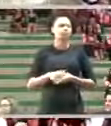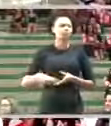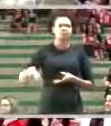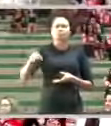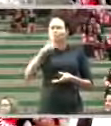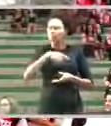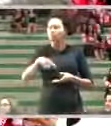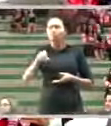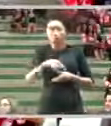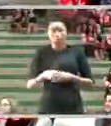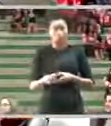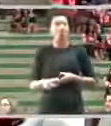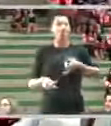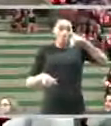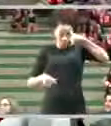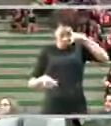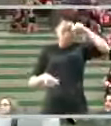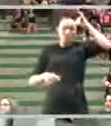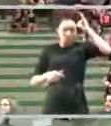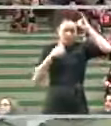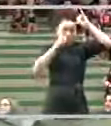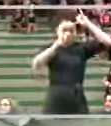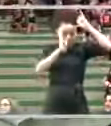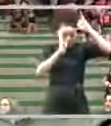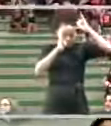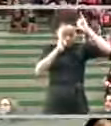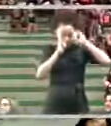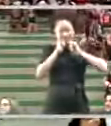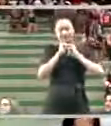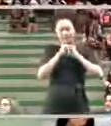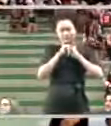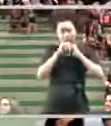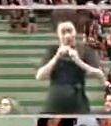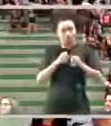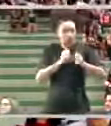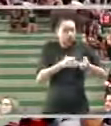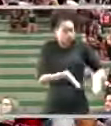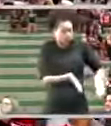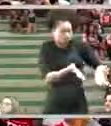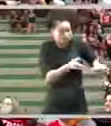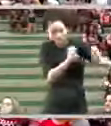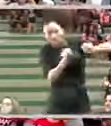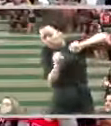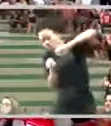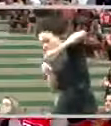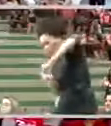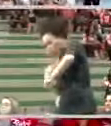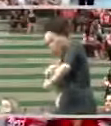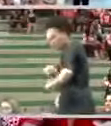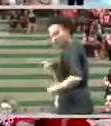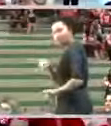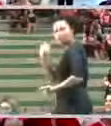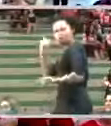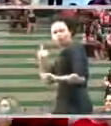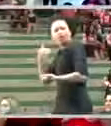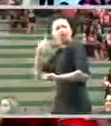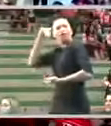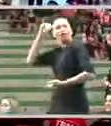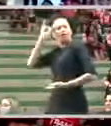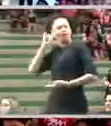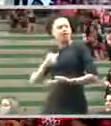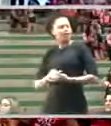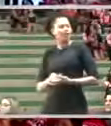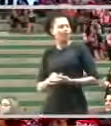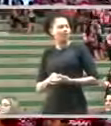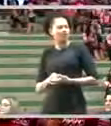A hora que você solta ela, ela só volta para onde está o bezerro. Pastor, é fácil